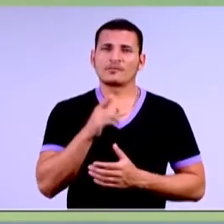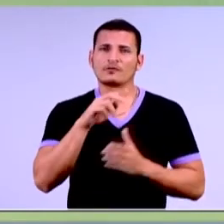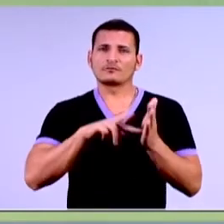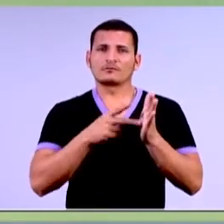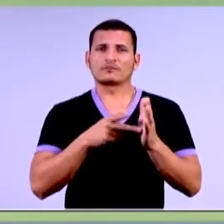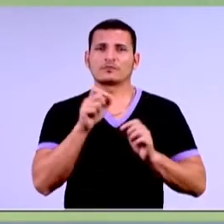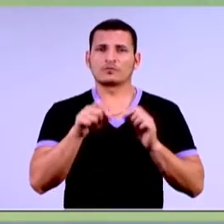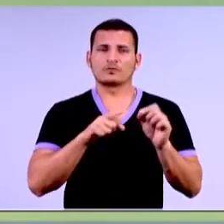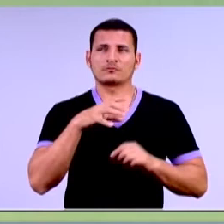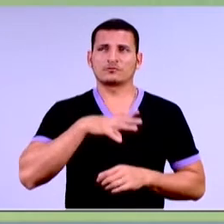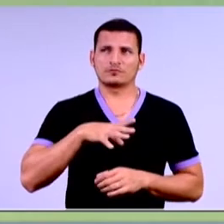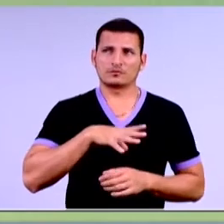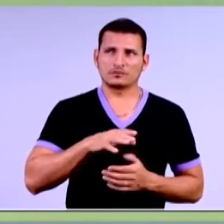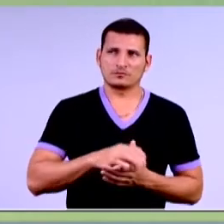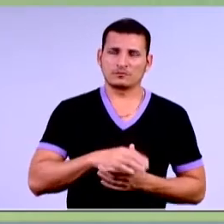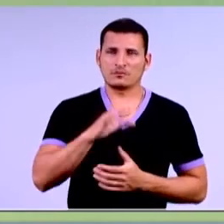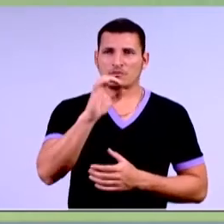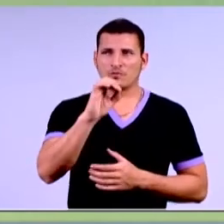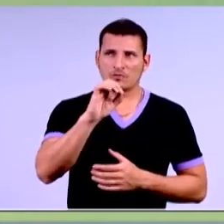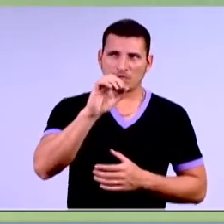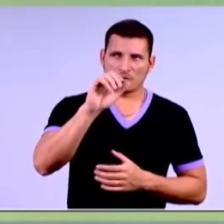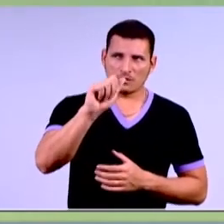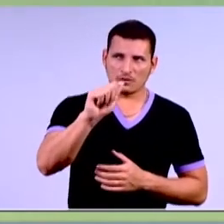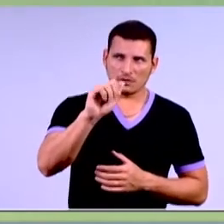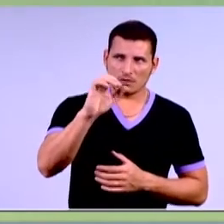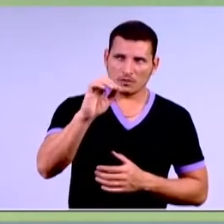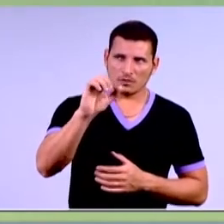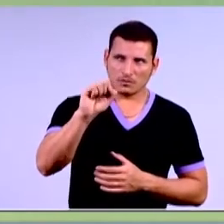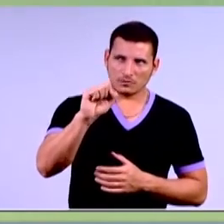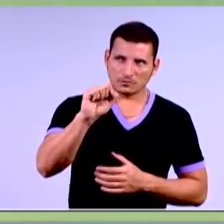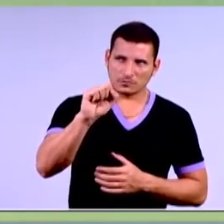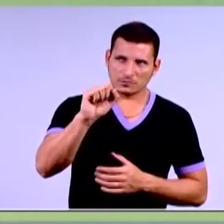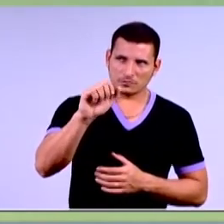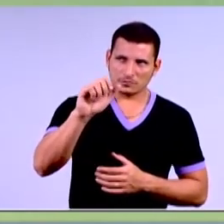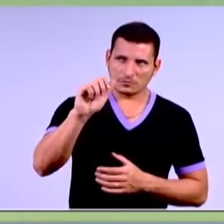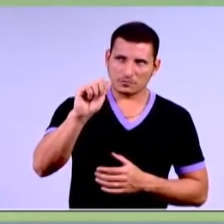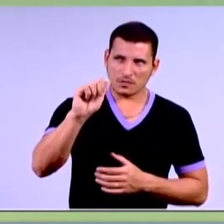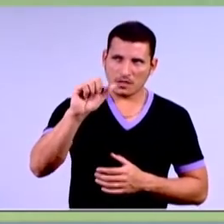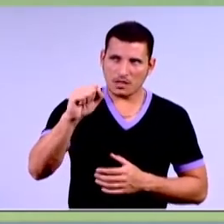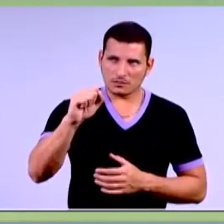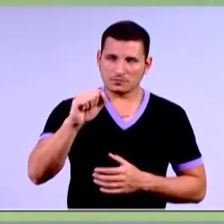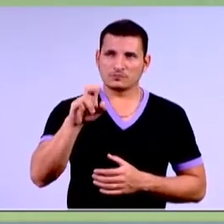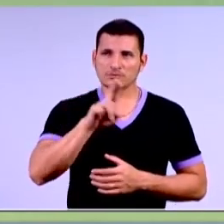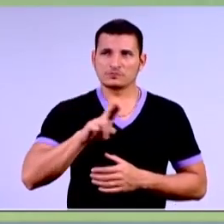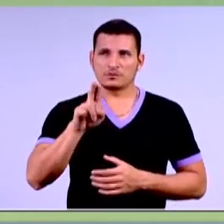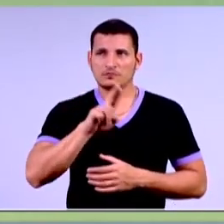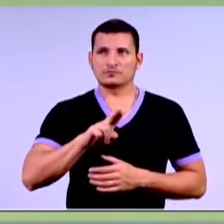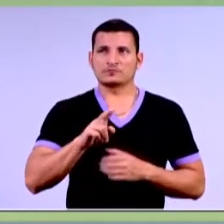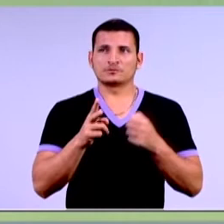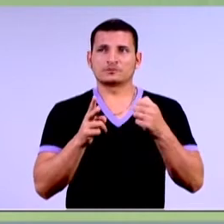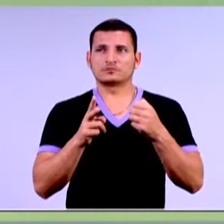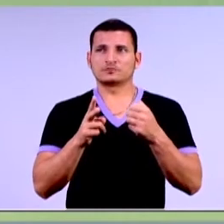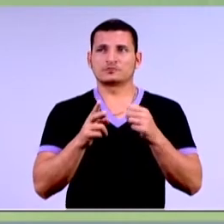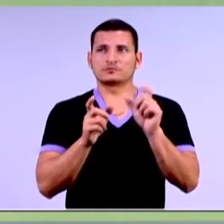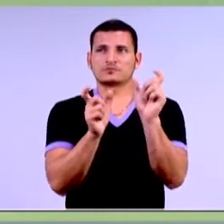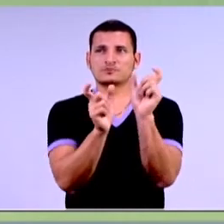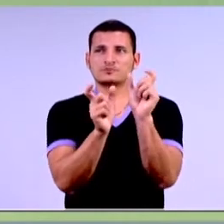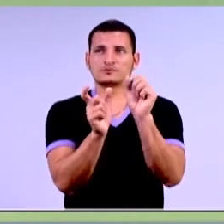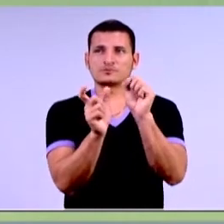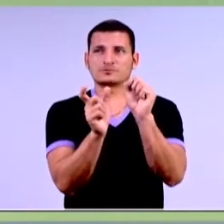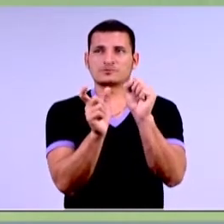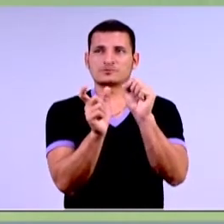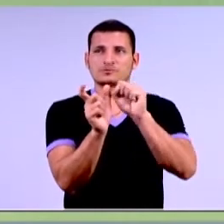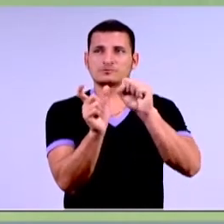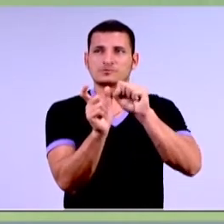português ou a os as usamos com substantivos específicos então olha aqui de